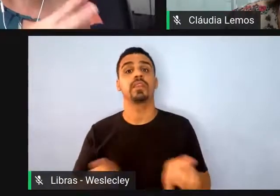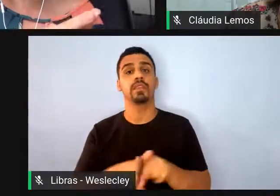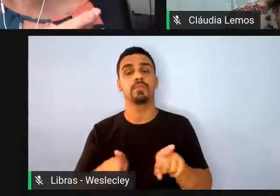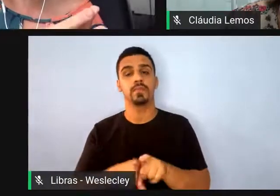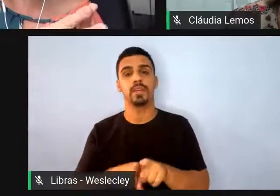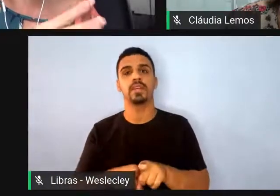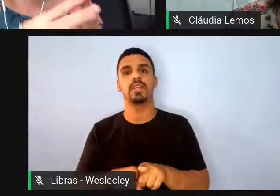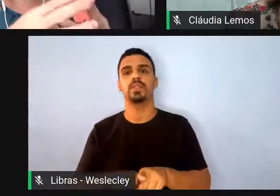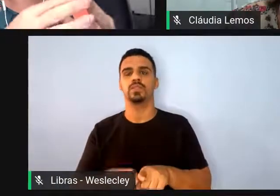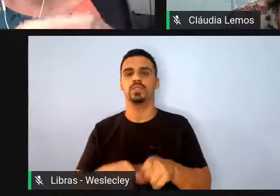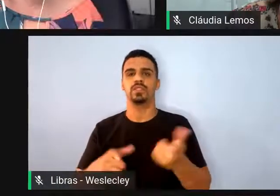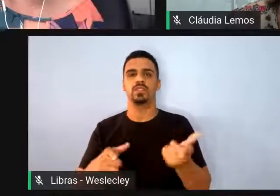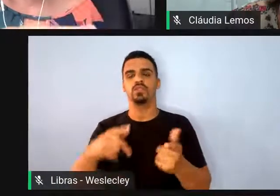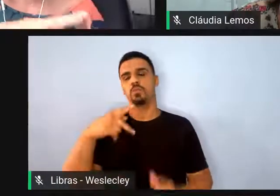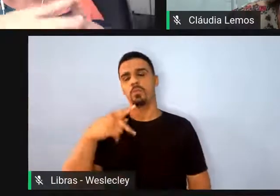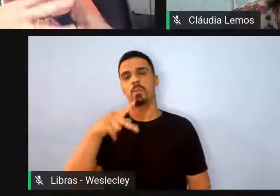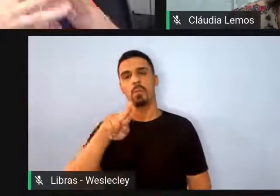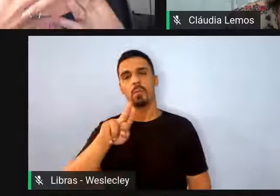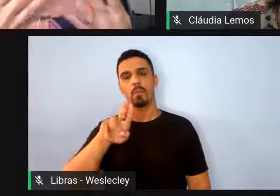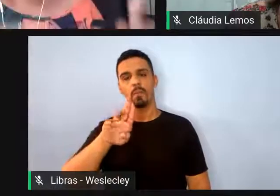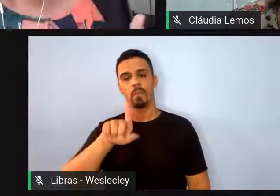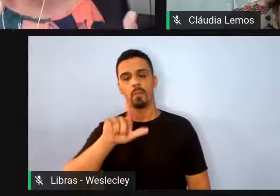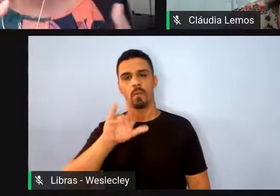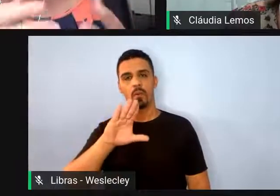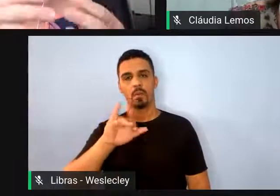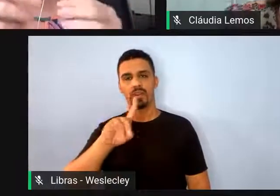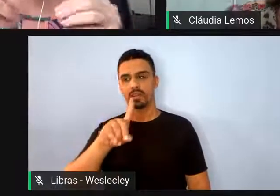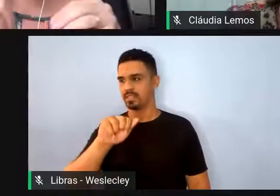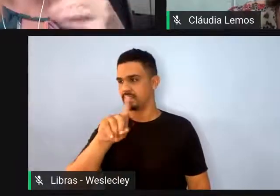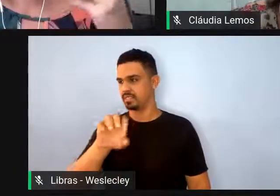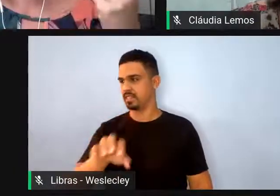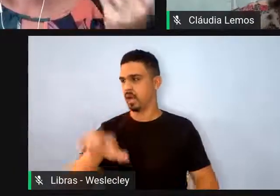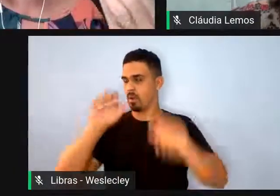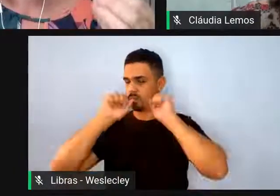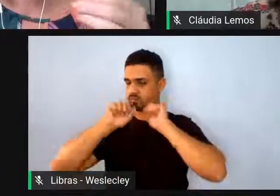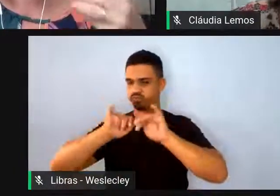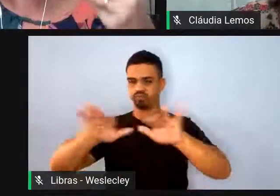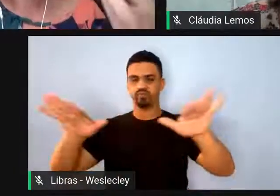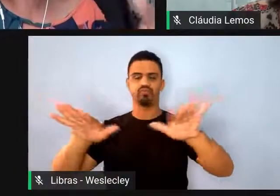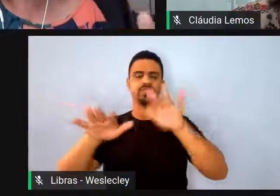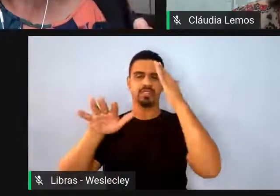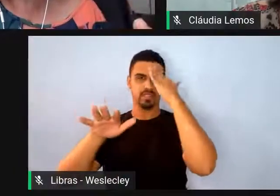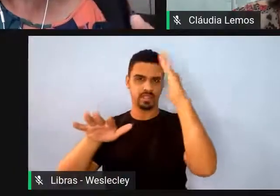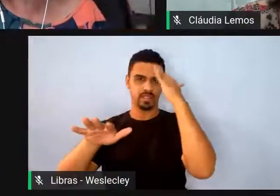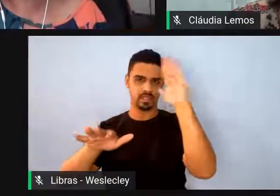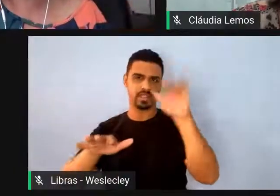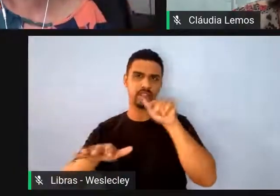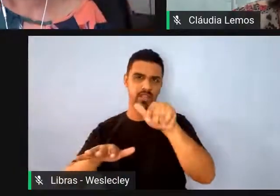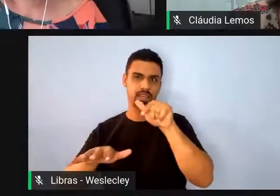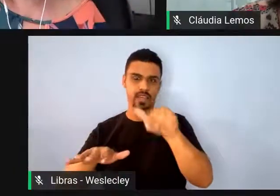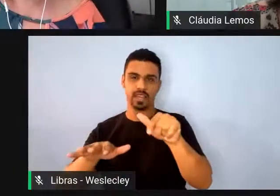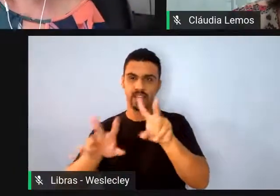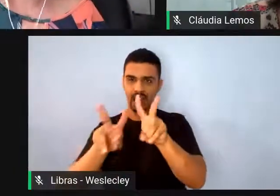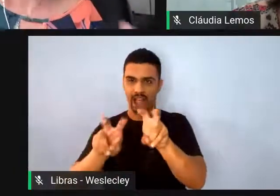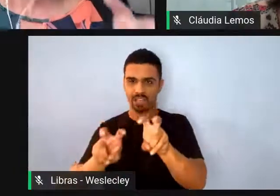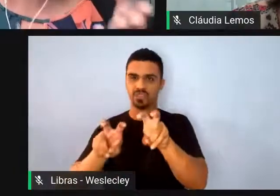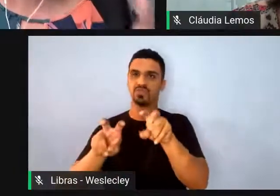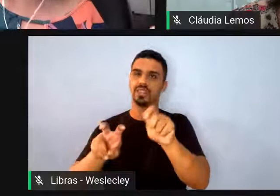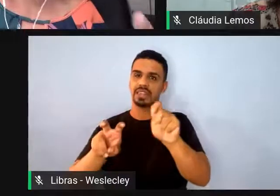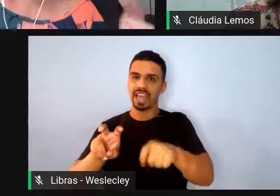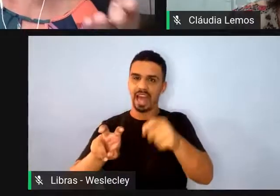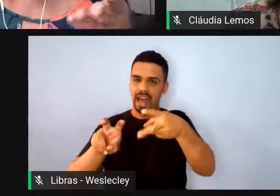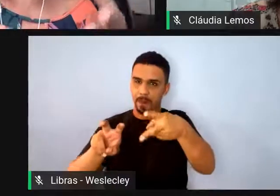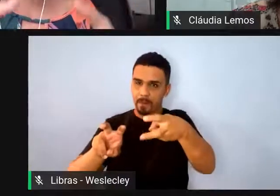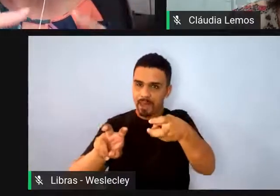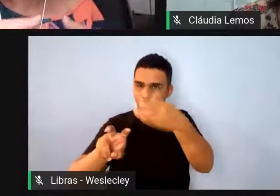no sentido, gente, de fazer entender, de fazer com que aquele conteúdo seja compreensível para o cidadão. E